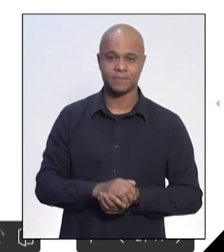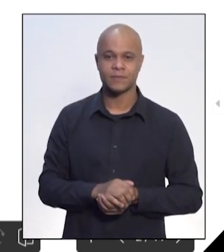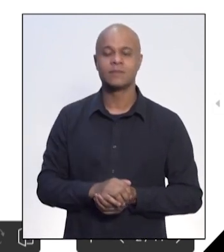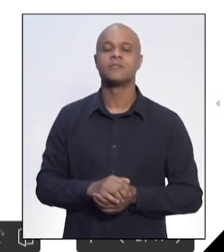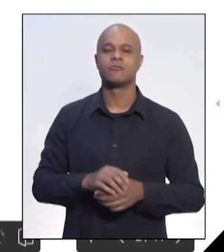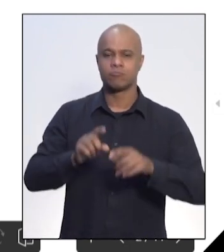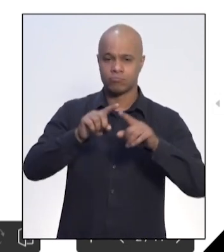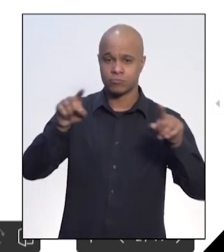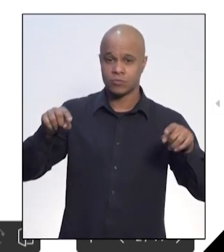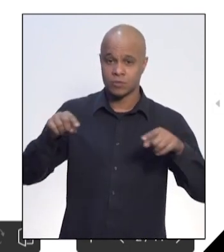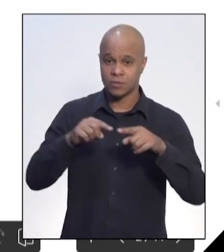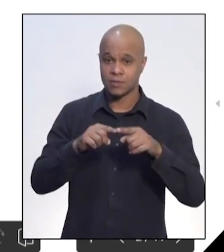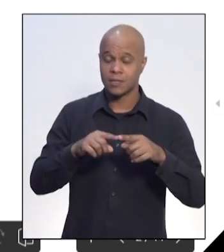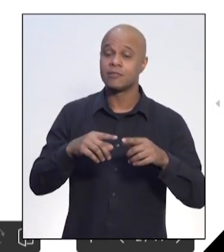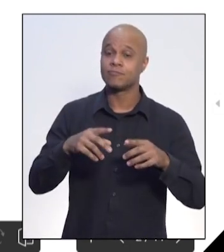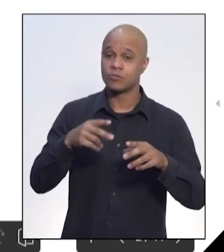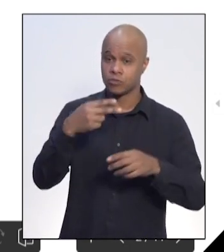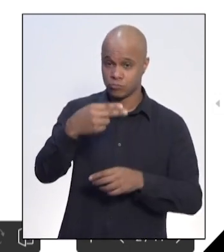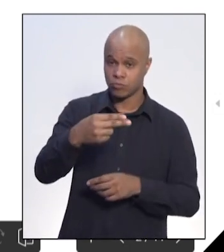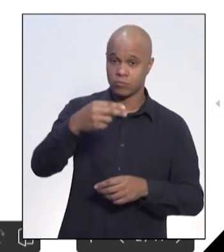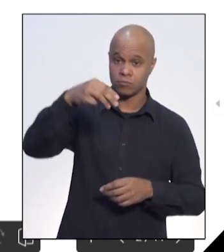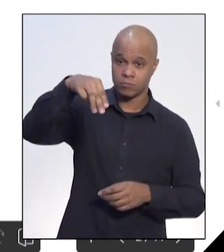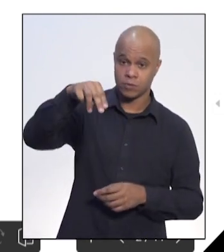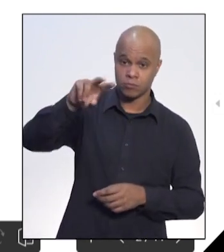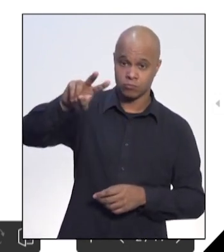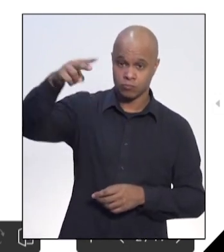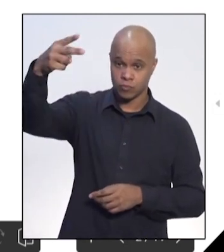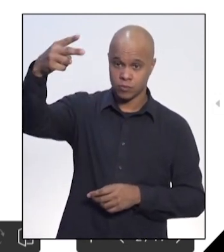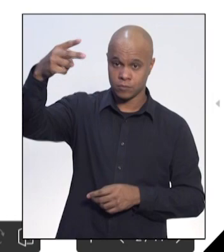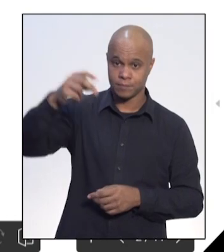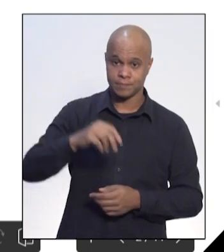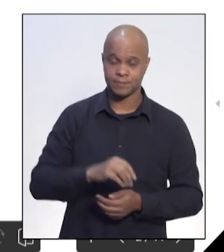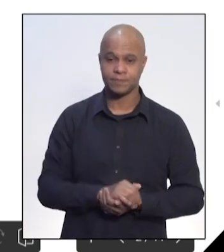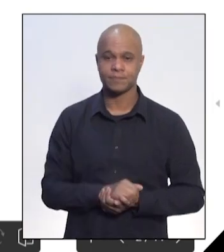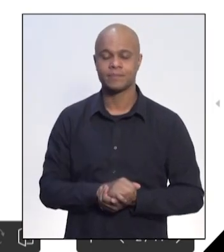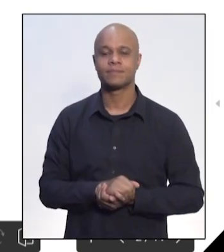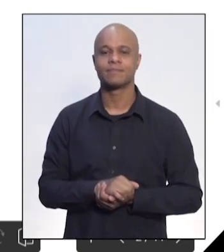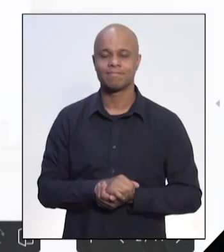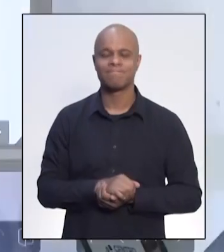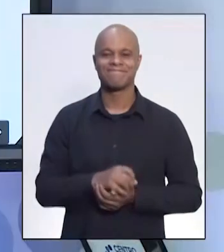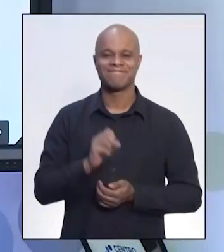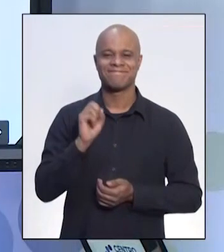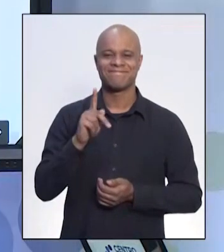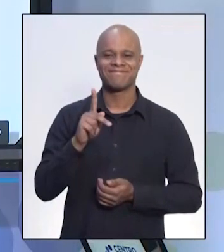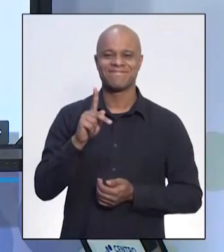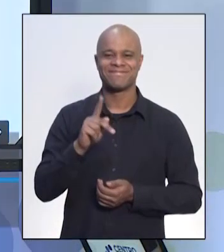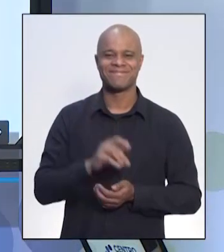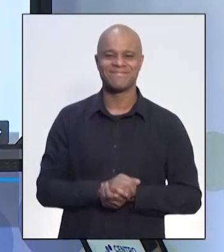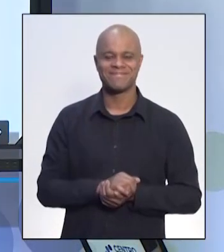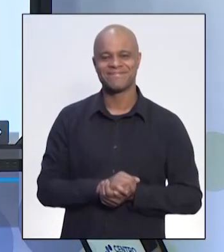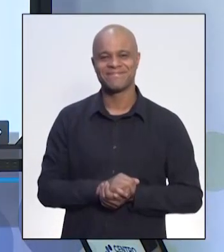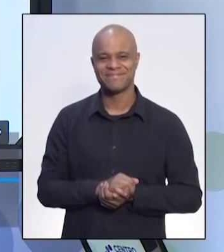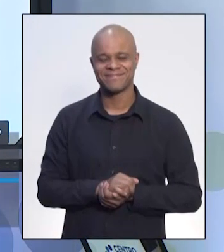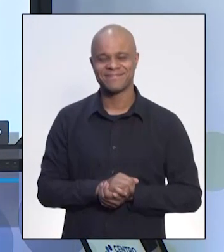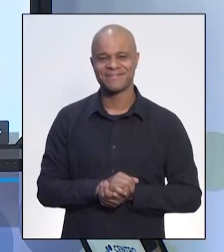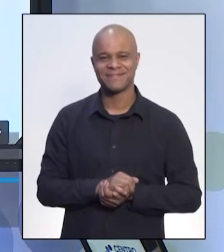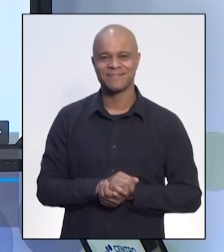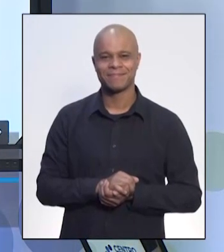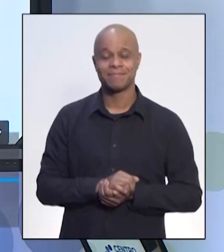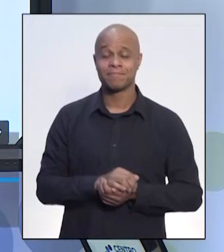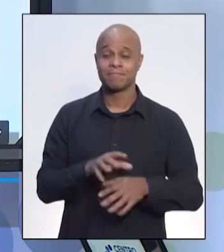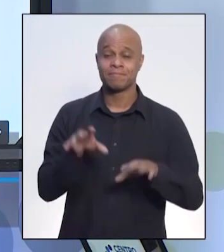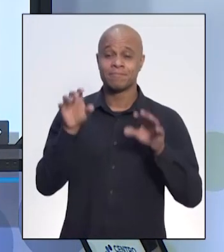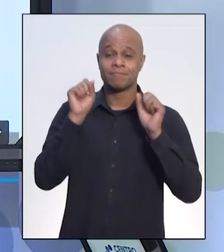em área, a gente está falando em metros quadrados. Muito bem. Então, só retomando, respira.